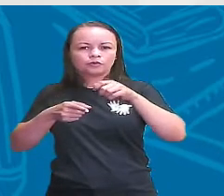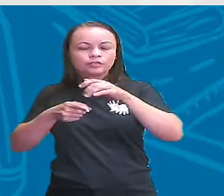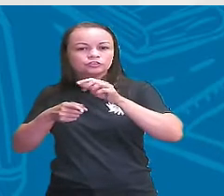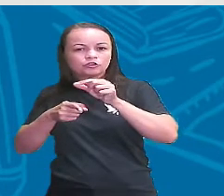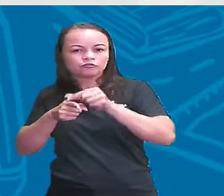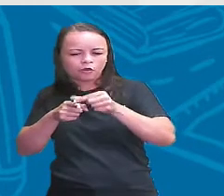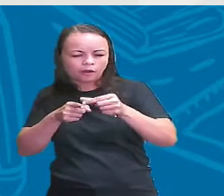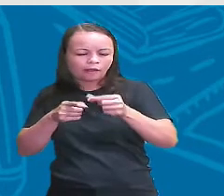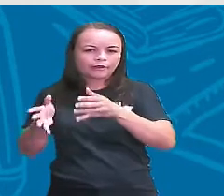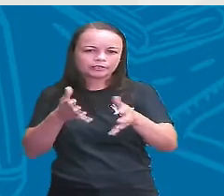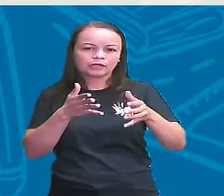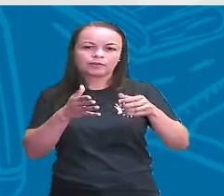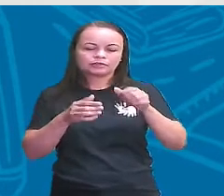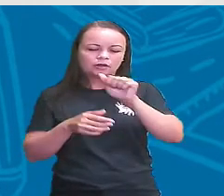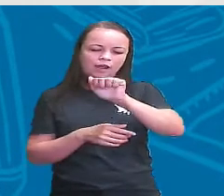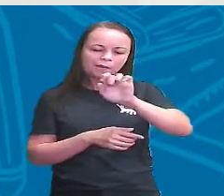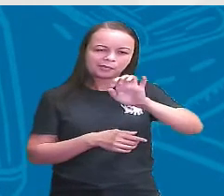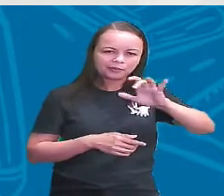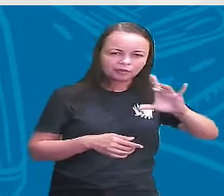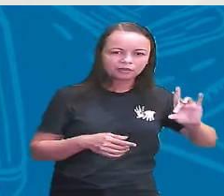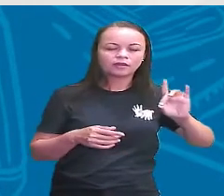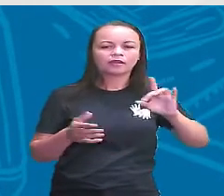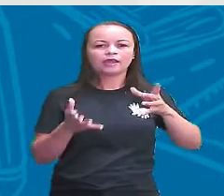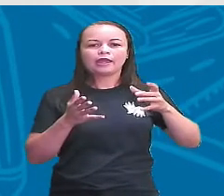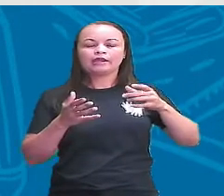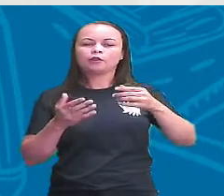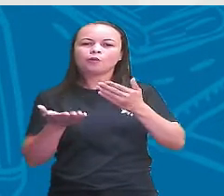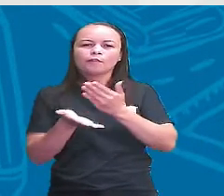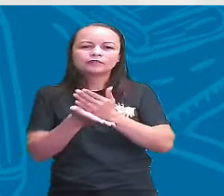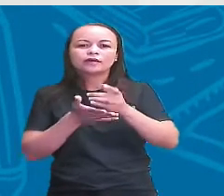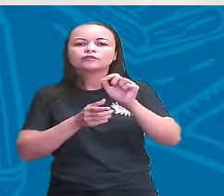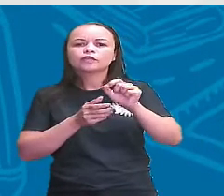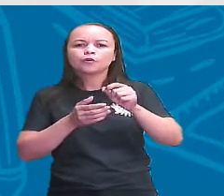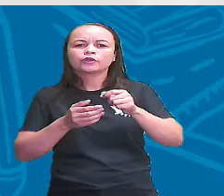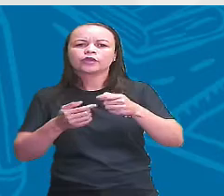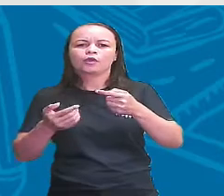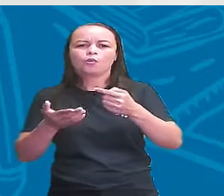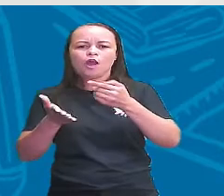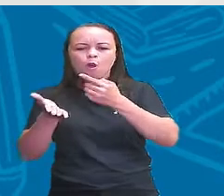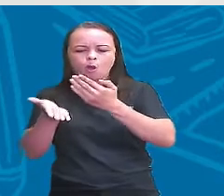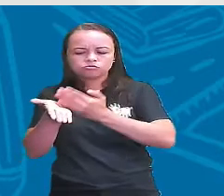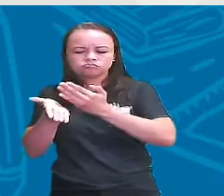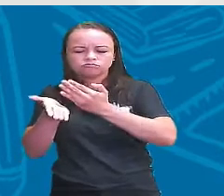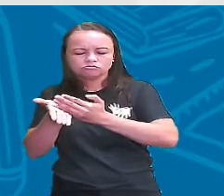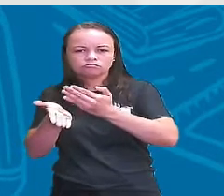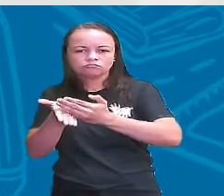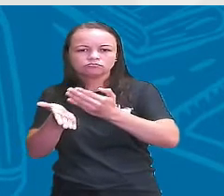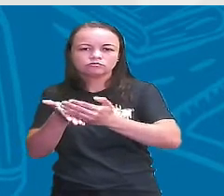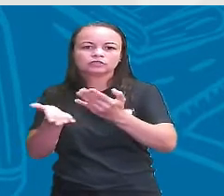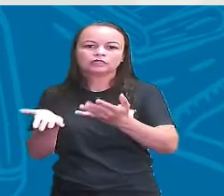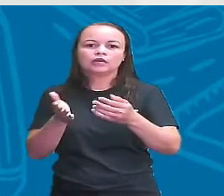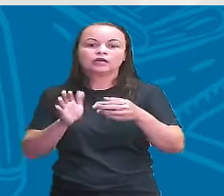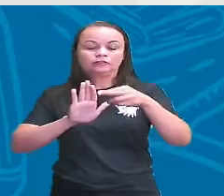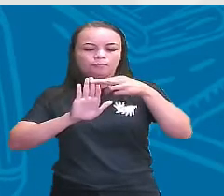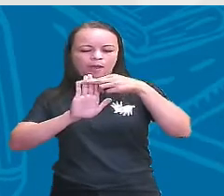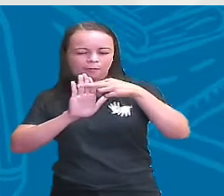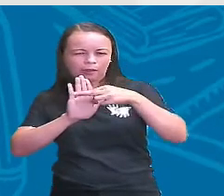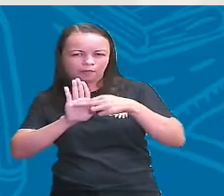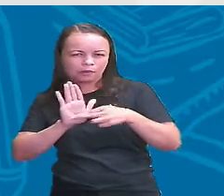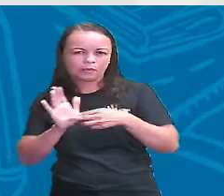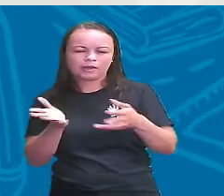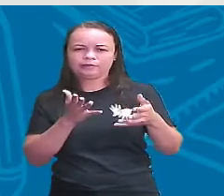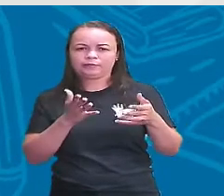ser alfabéticas, ou seja, elas passaram a ter uma ordem e tal, em meados do século XV a.C. Minha gente, faz muito